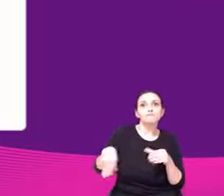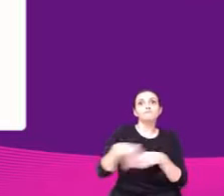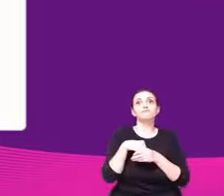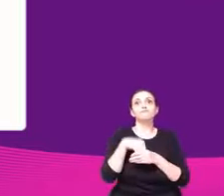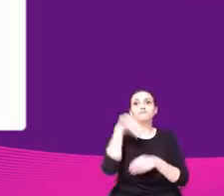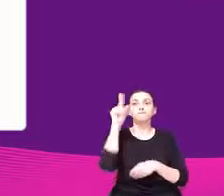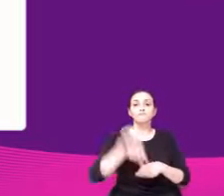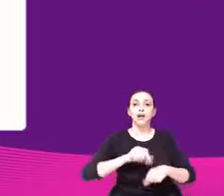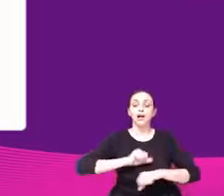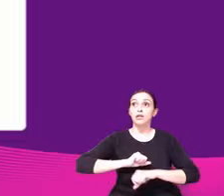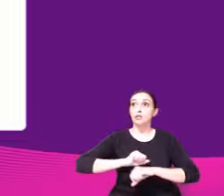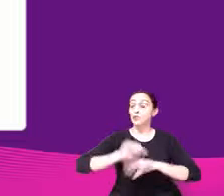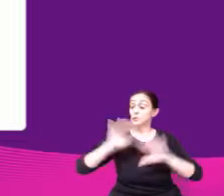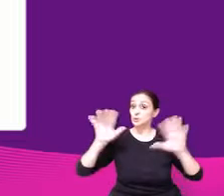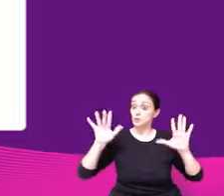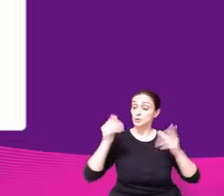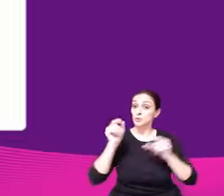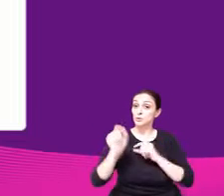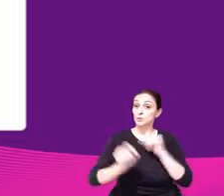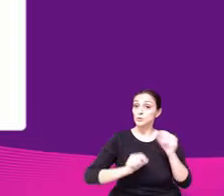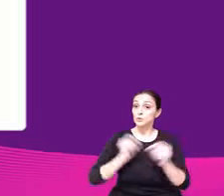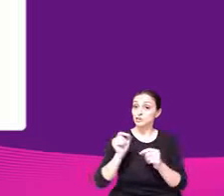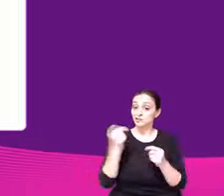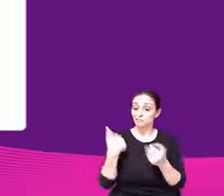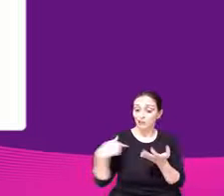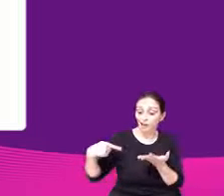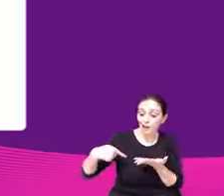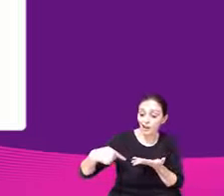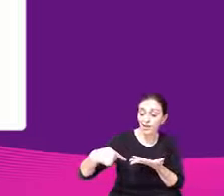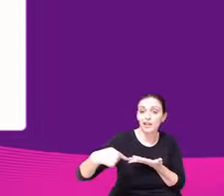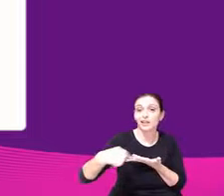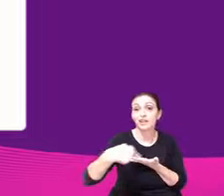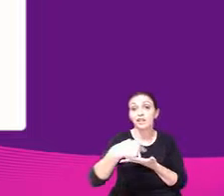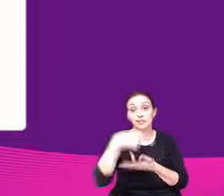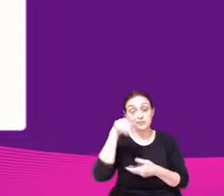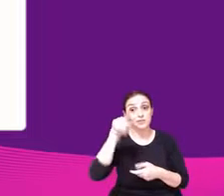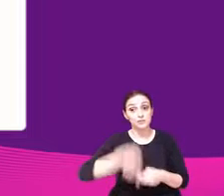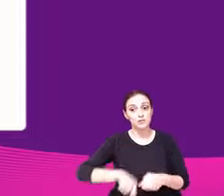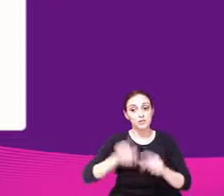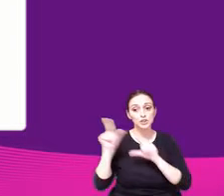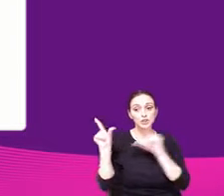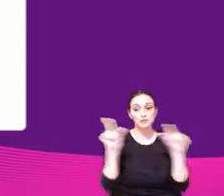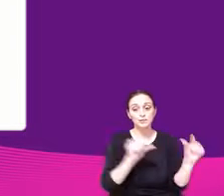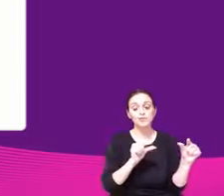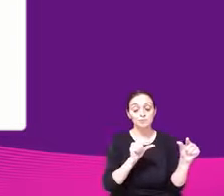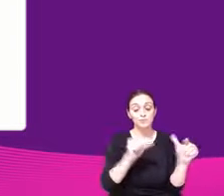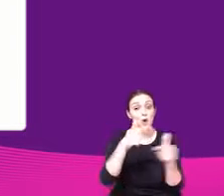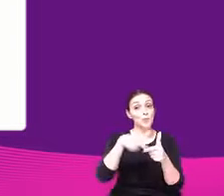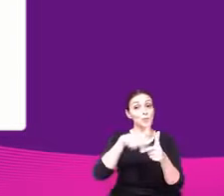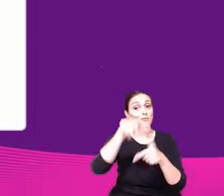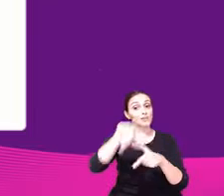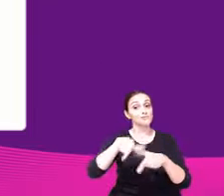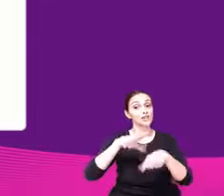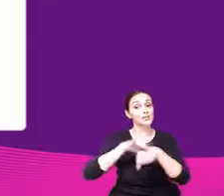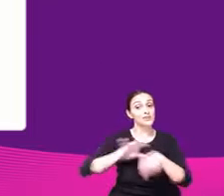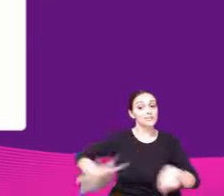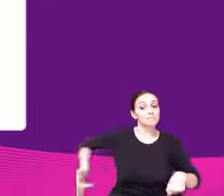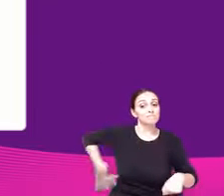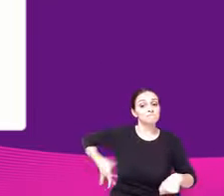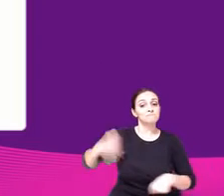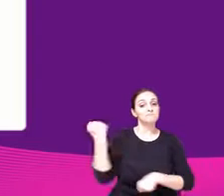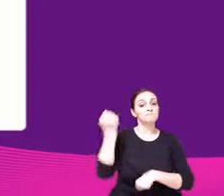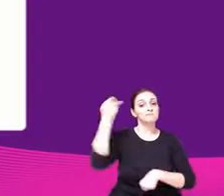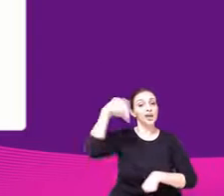muito clara de medidas para diminuir o tamanho do problema da doença renal crônica no nosso